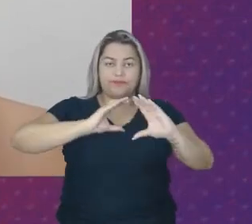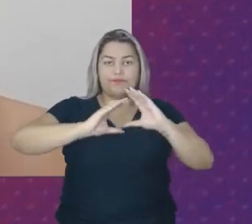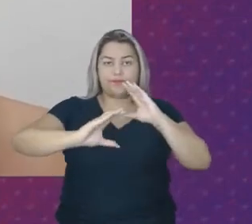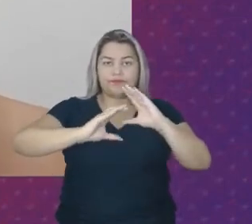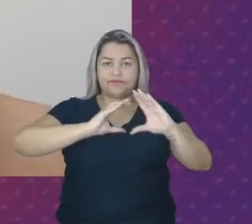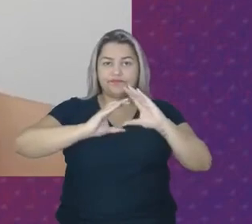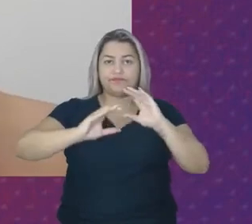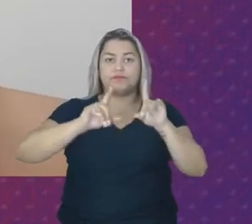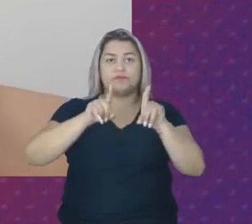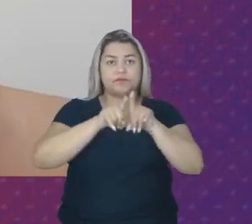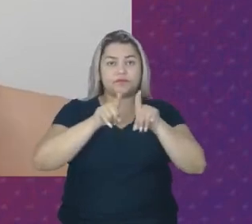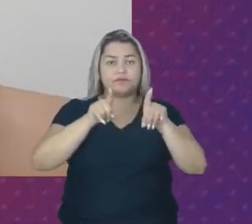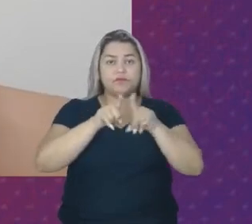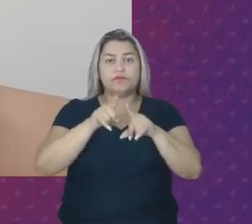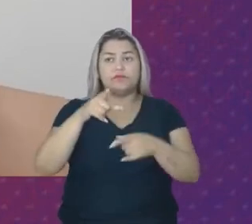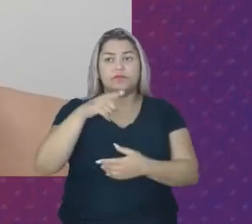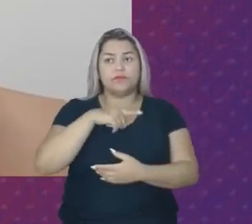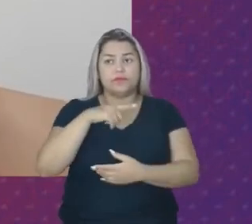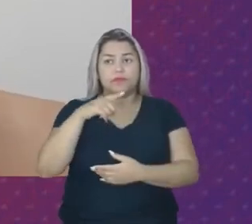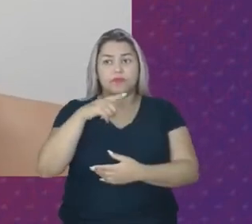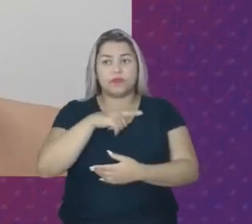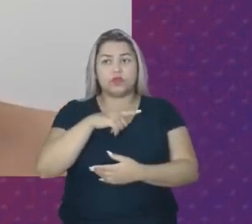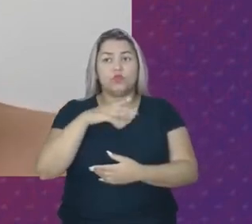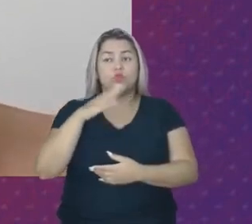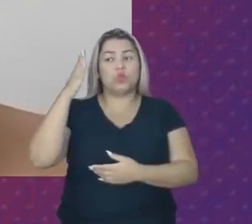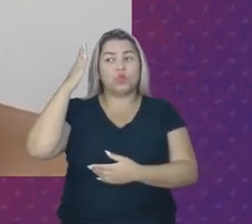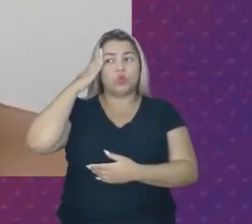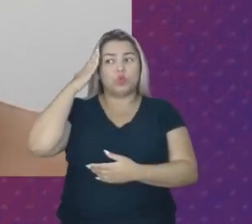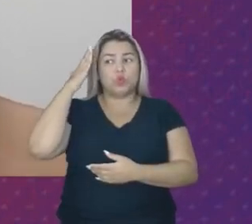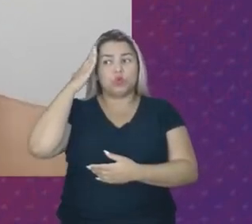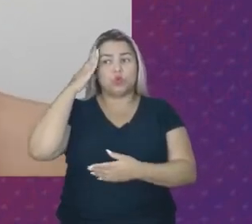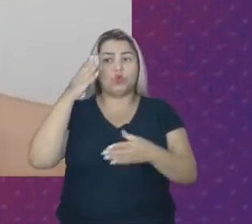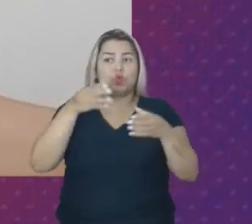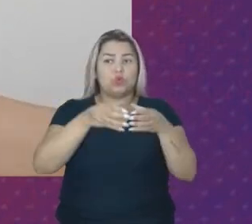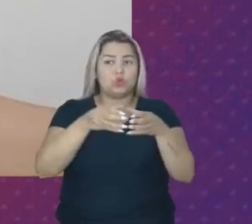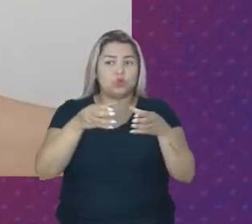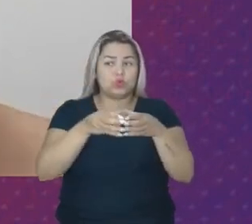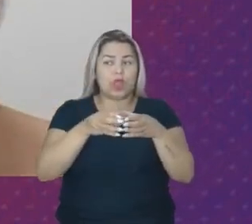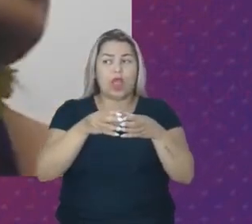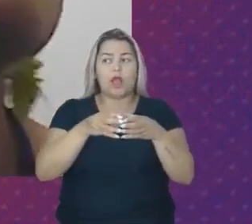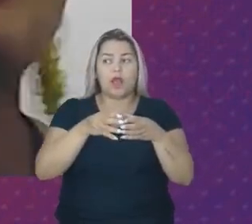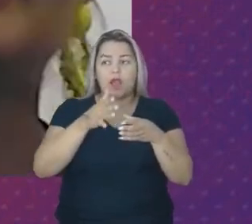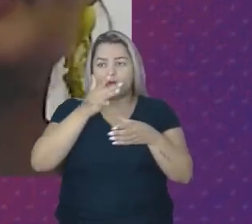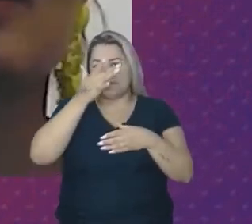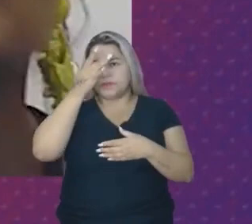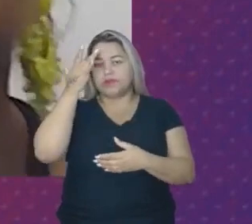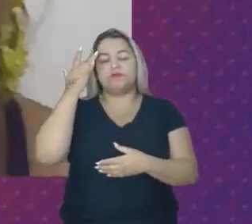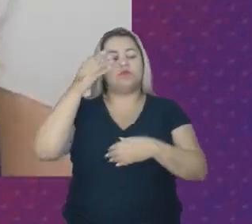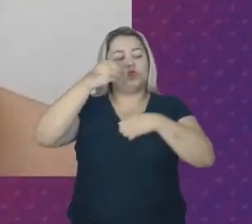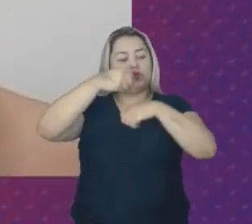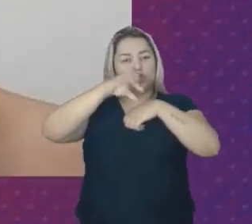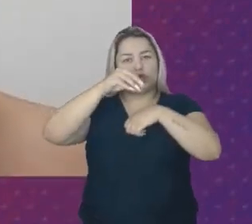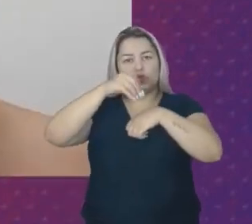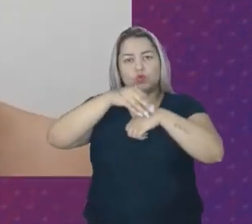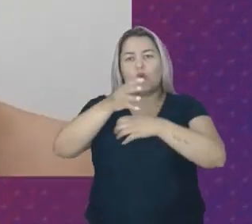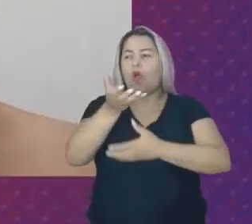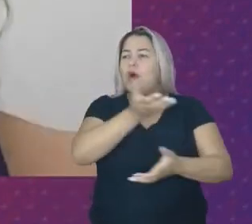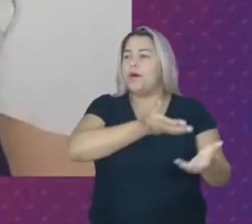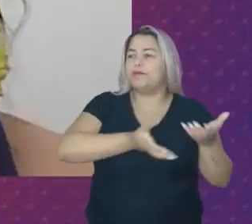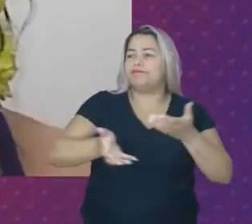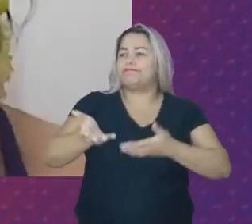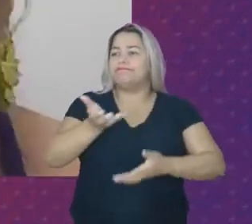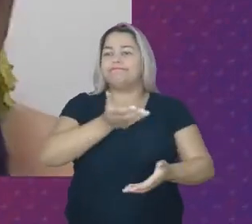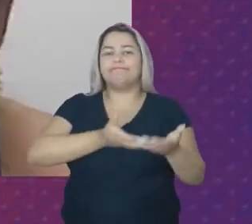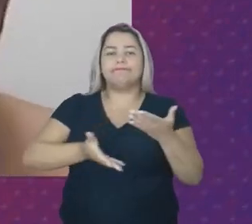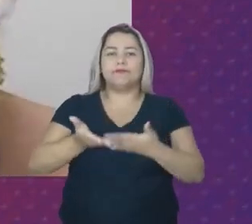aí a gente tem o arquétipo do sábio, que basicamente é aquela pessoa que gosta de compartilhar conhecimento, que é